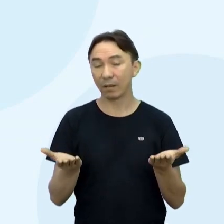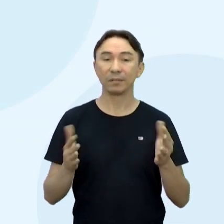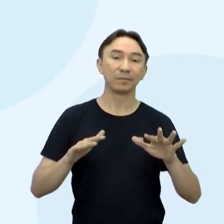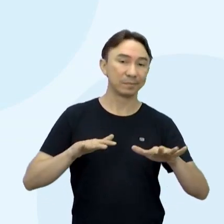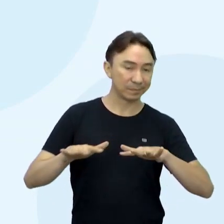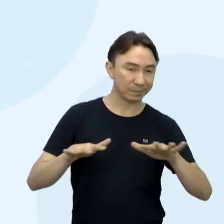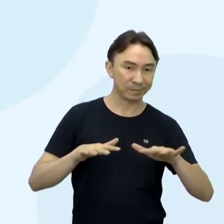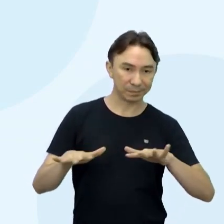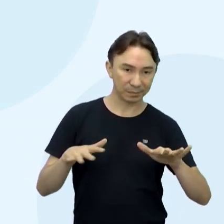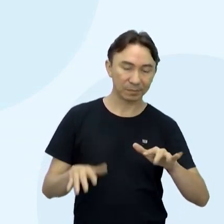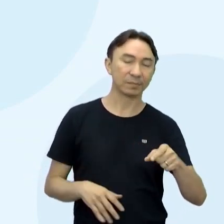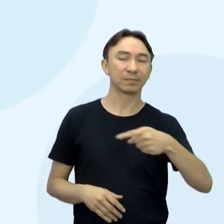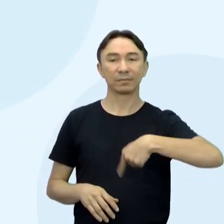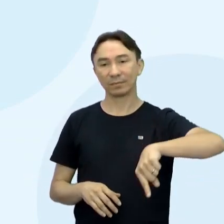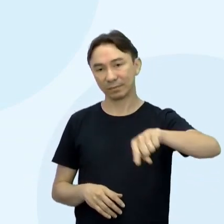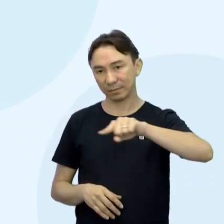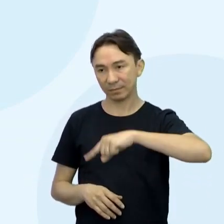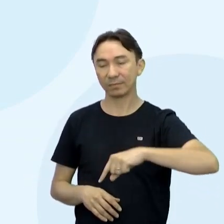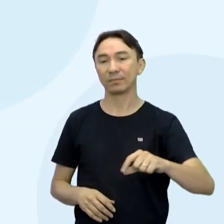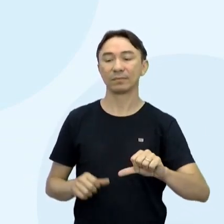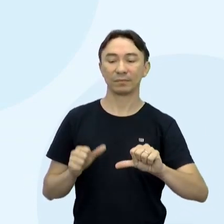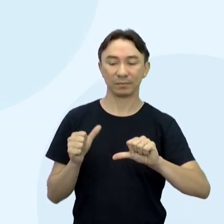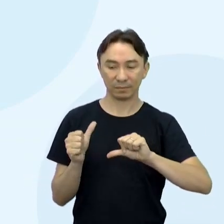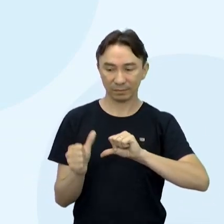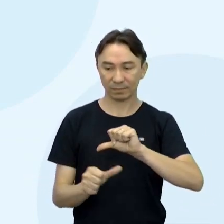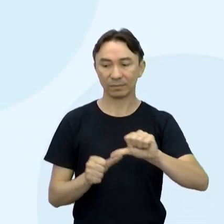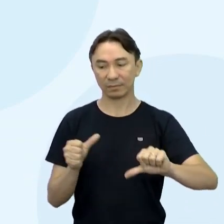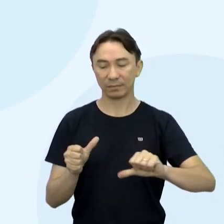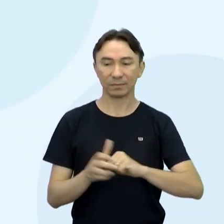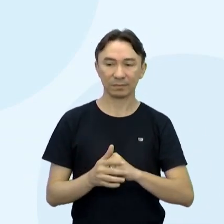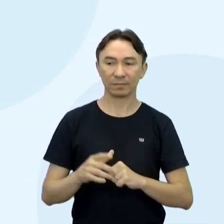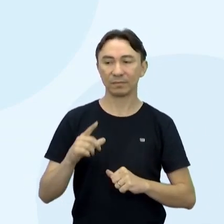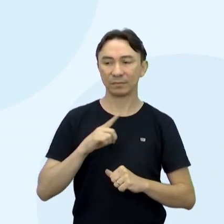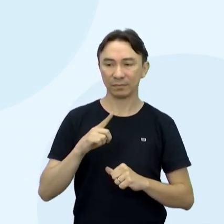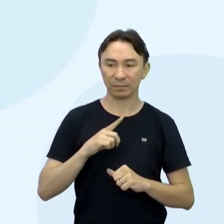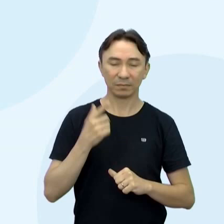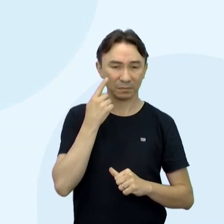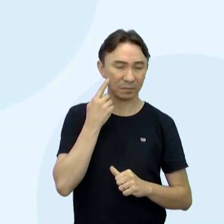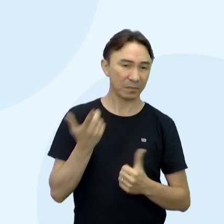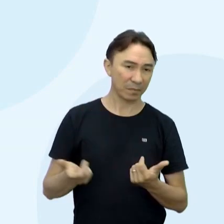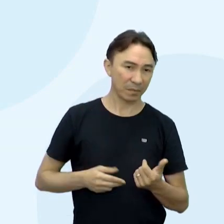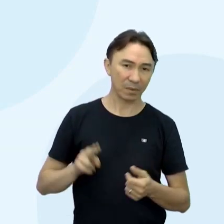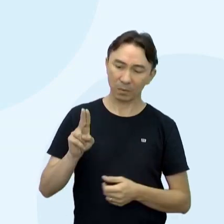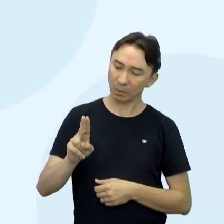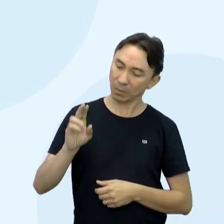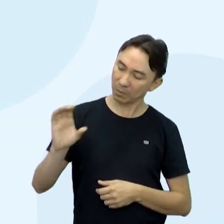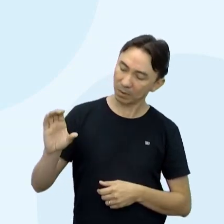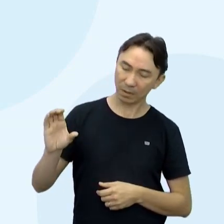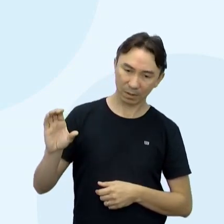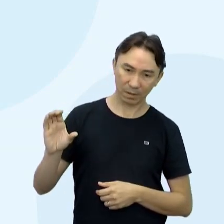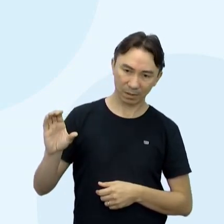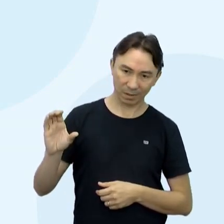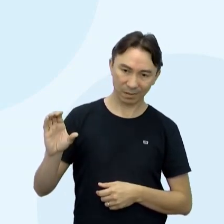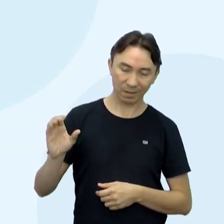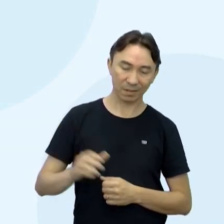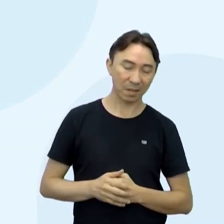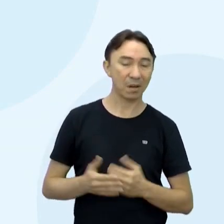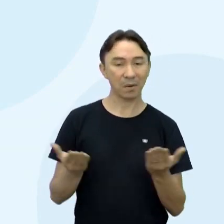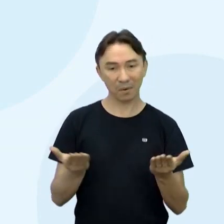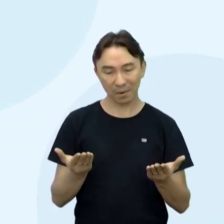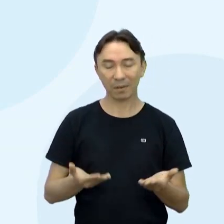estamos mudando de unidade, de componente. E, para isso, eu vou chamar novamente o